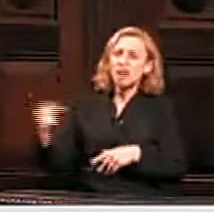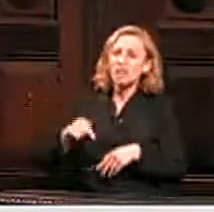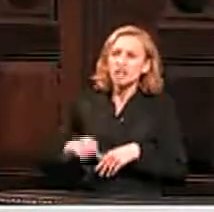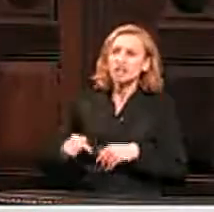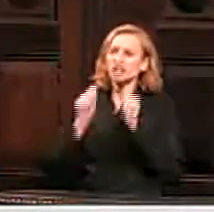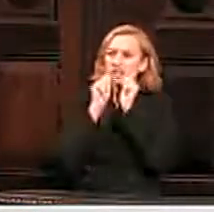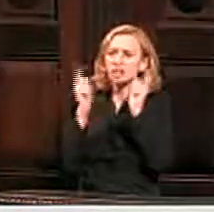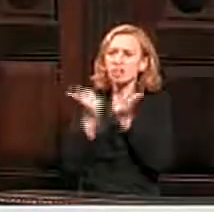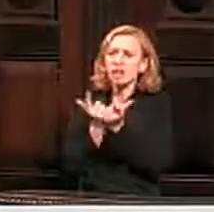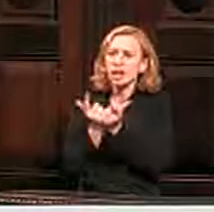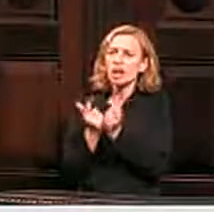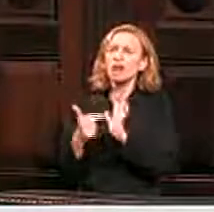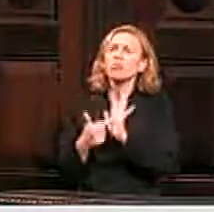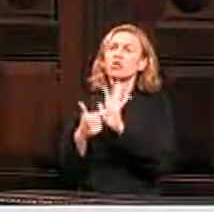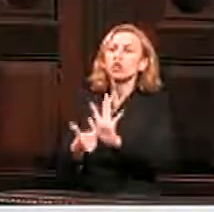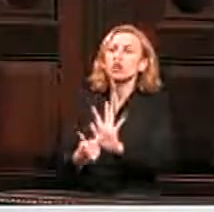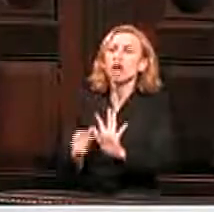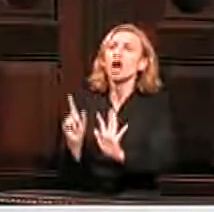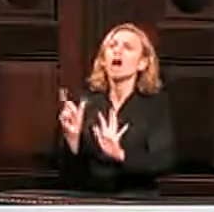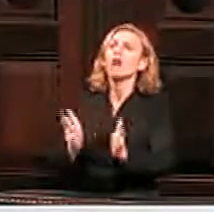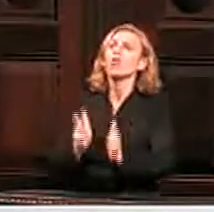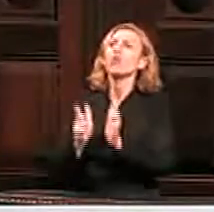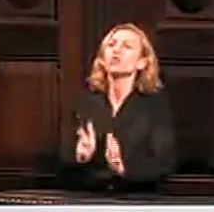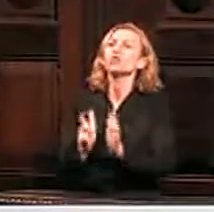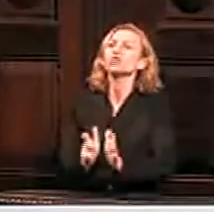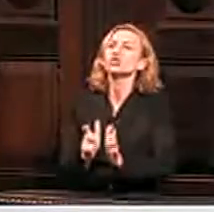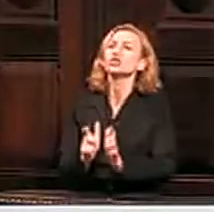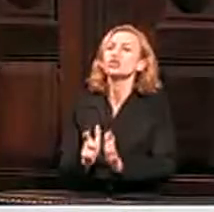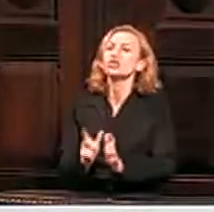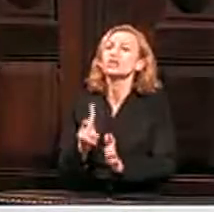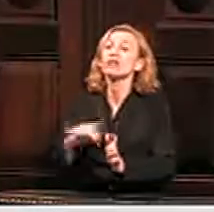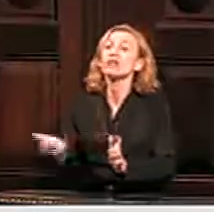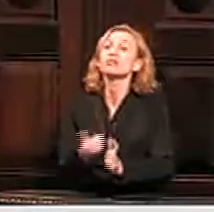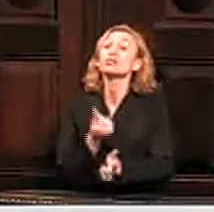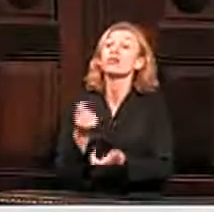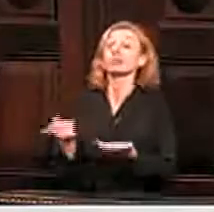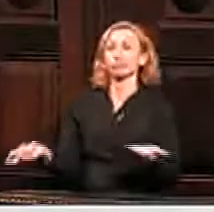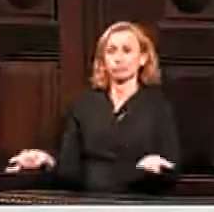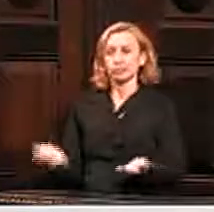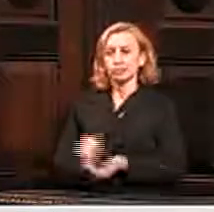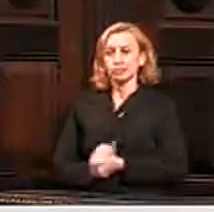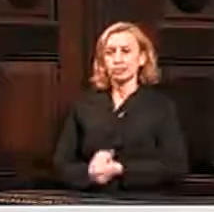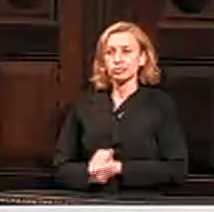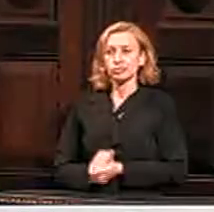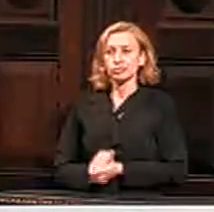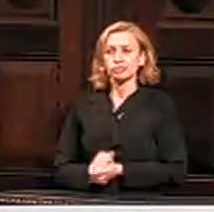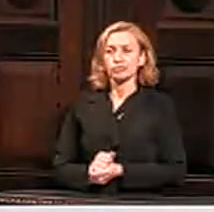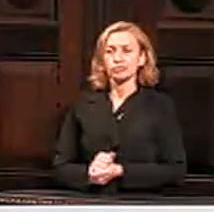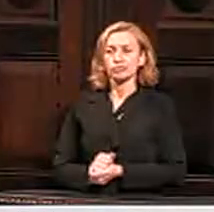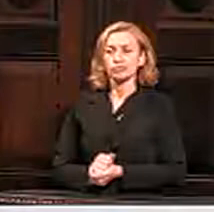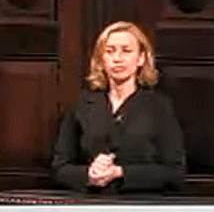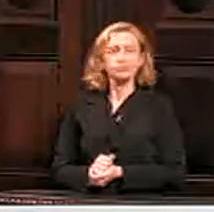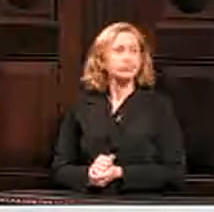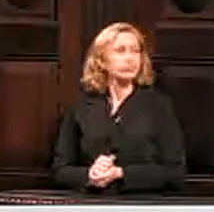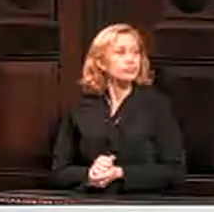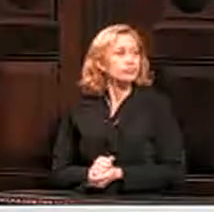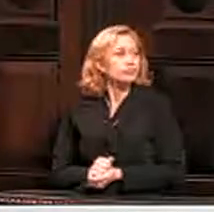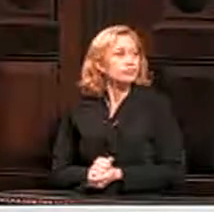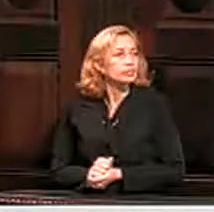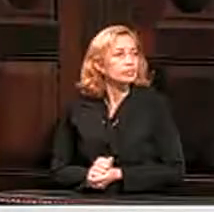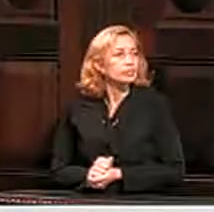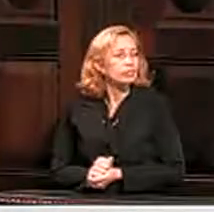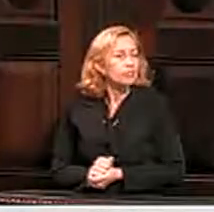de entrar exatamente para o Tesouro do Estado do Rio de Janeiro. Foi dito que